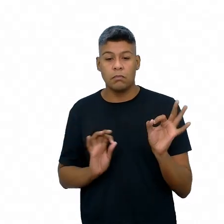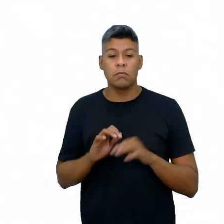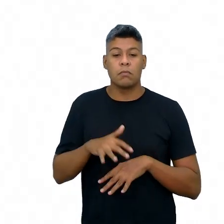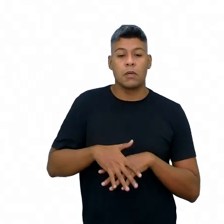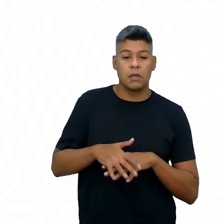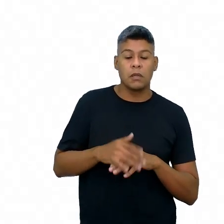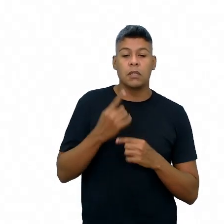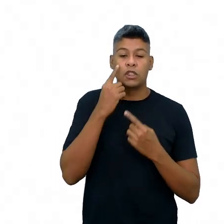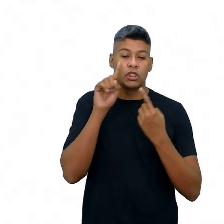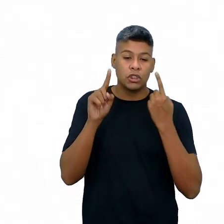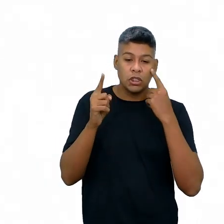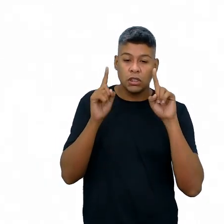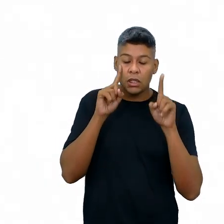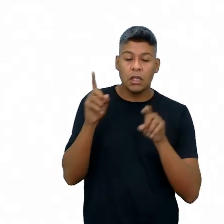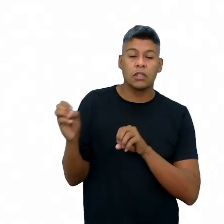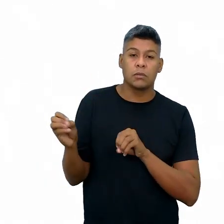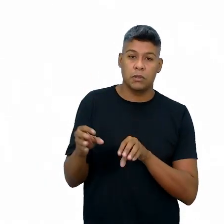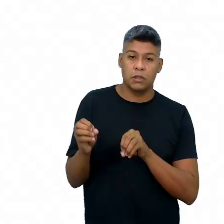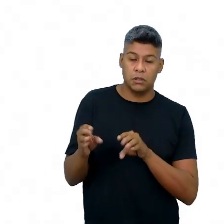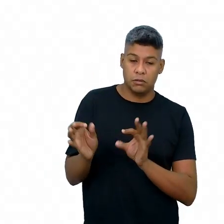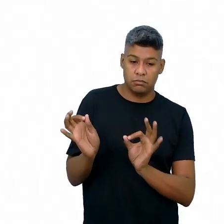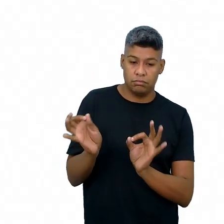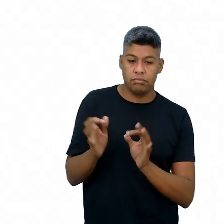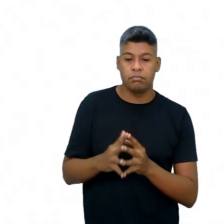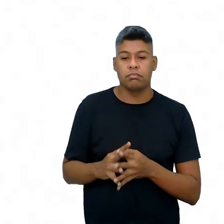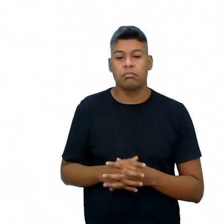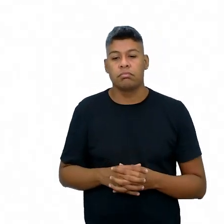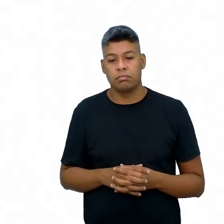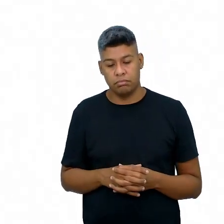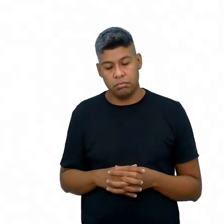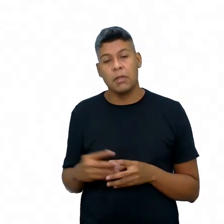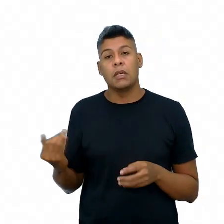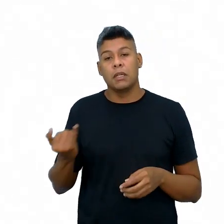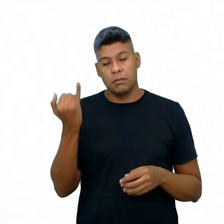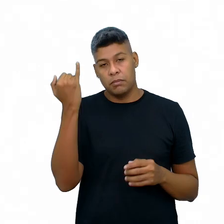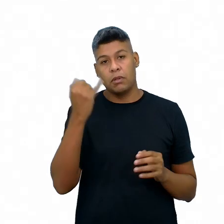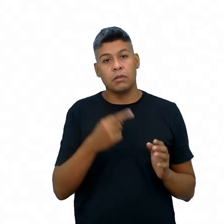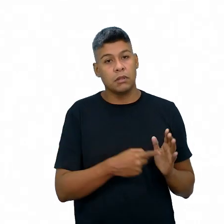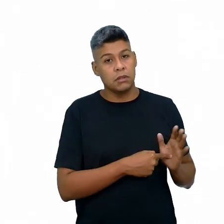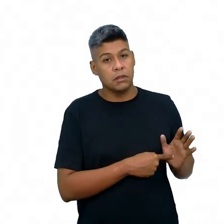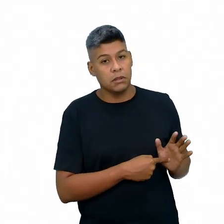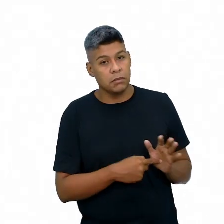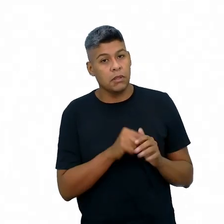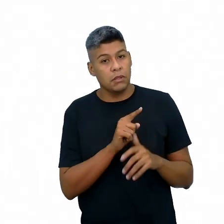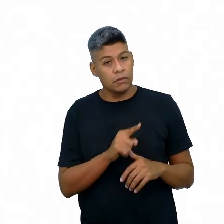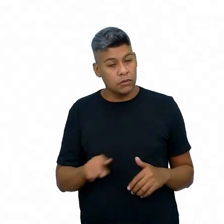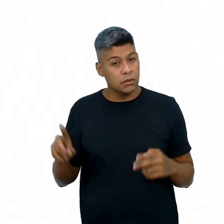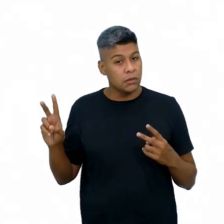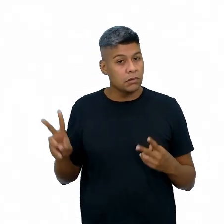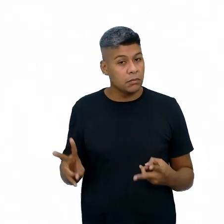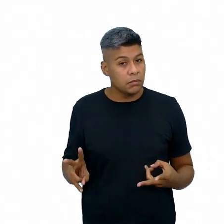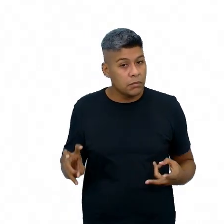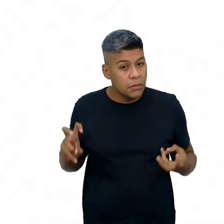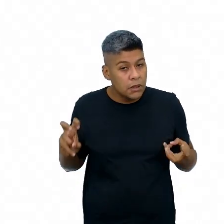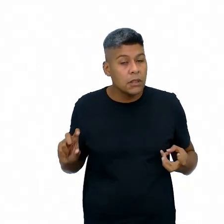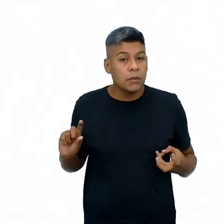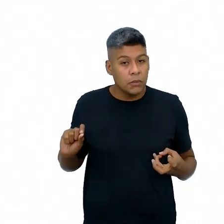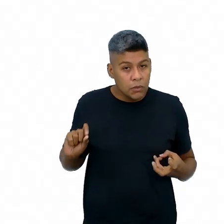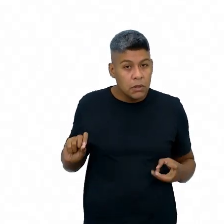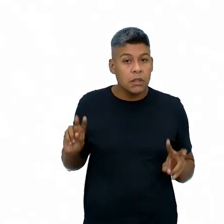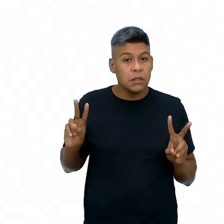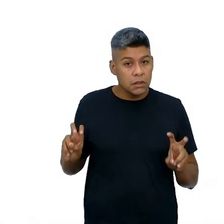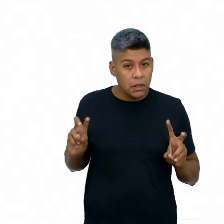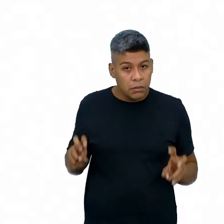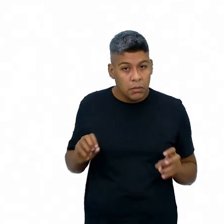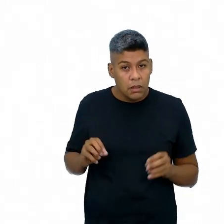como estratégia para o ensino, né? É importante destacar que vocês percebam que esses assuntos estão